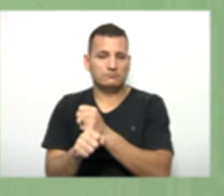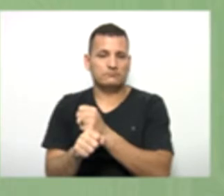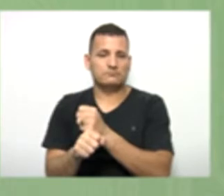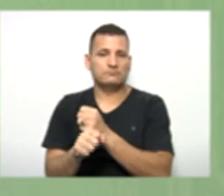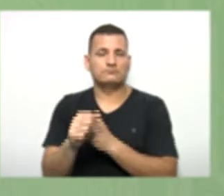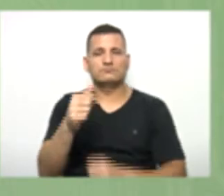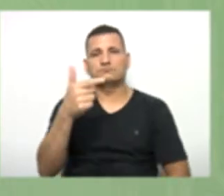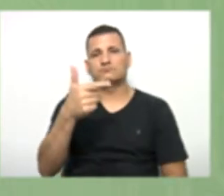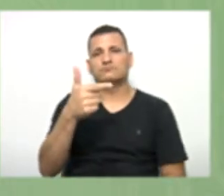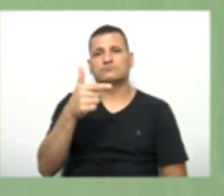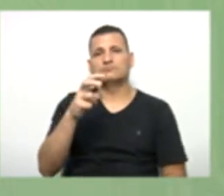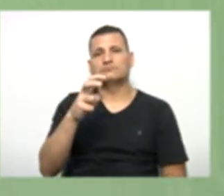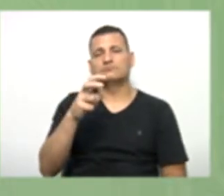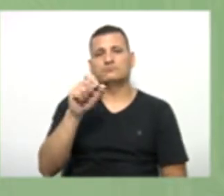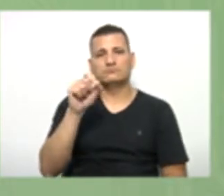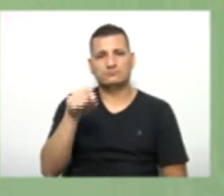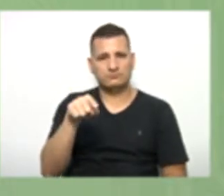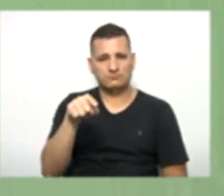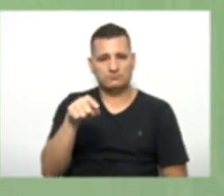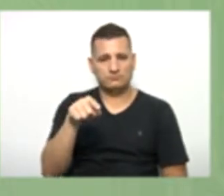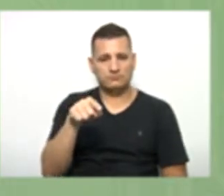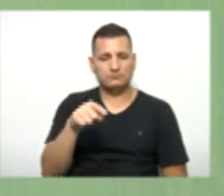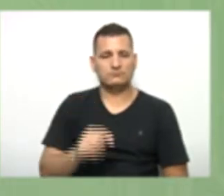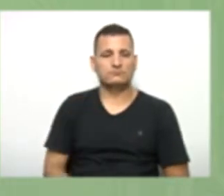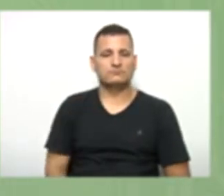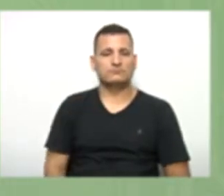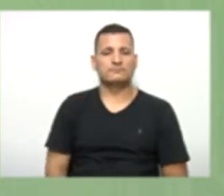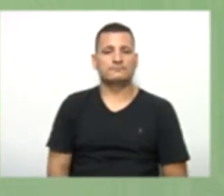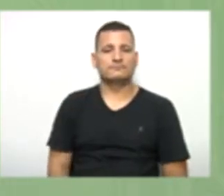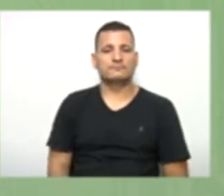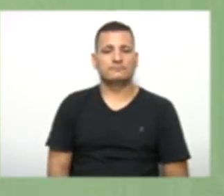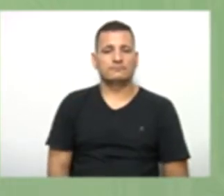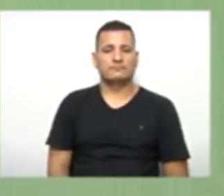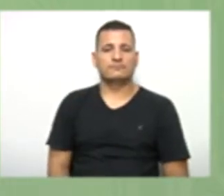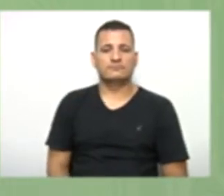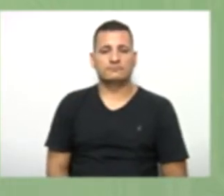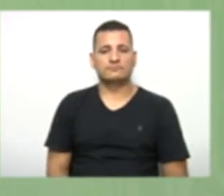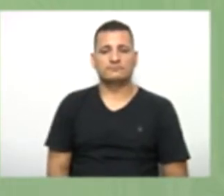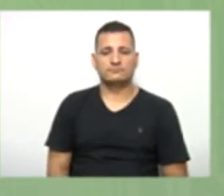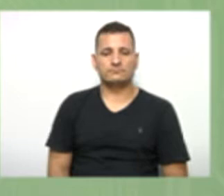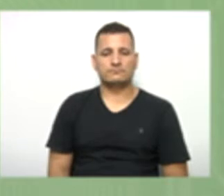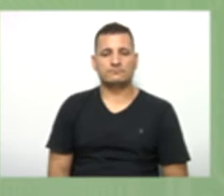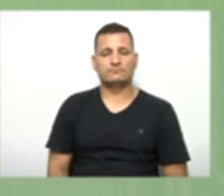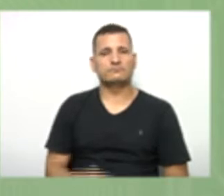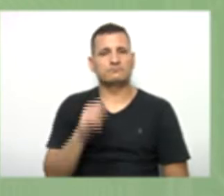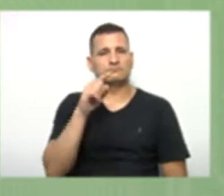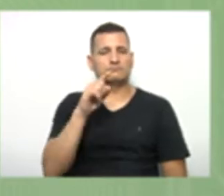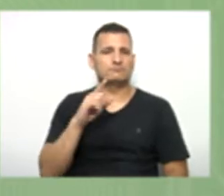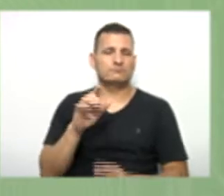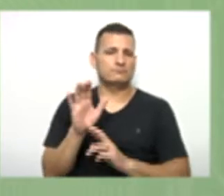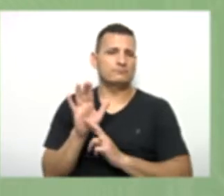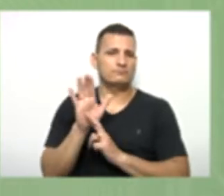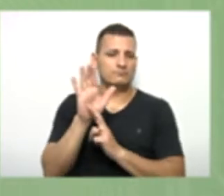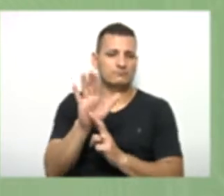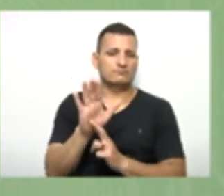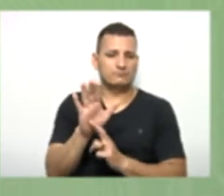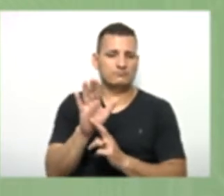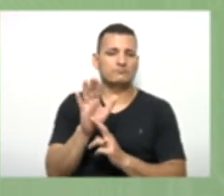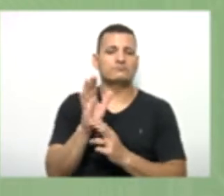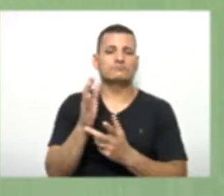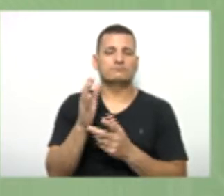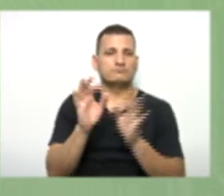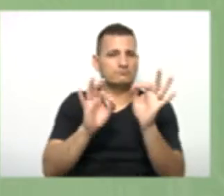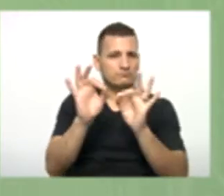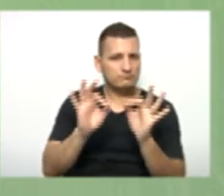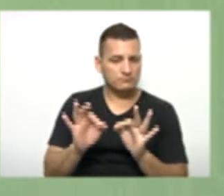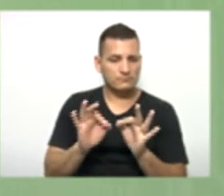é 25.000. Então, vamos aqui, ó, 30, isso fica representado dessa forma. Então, o